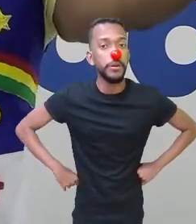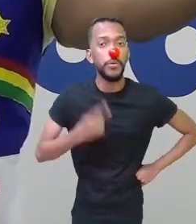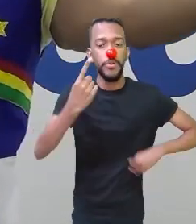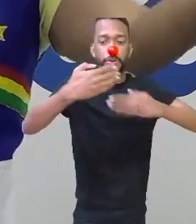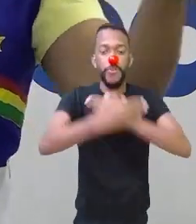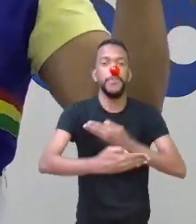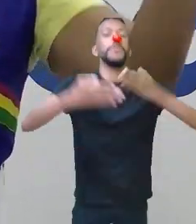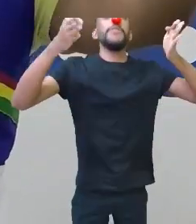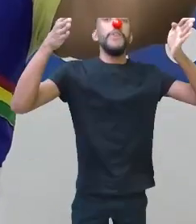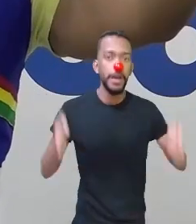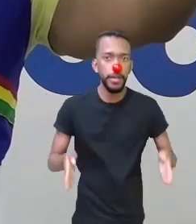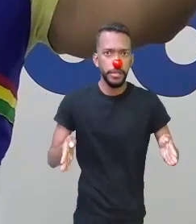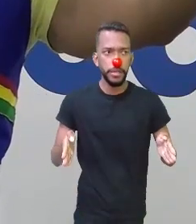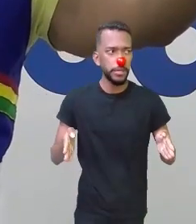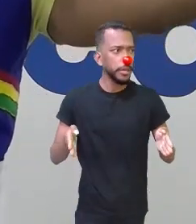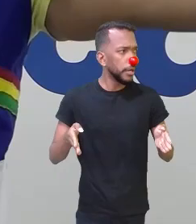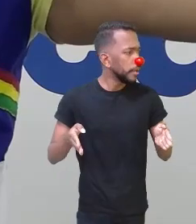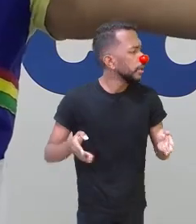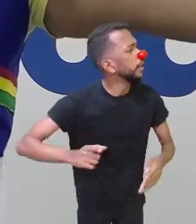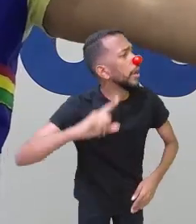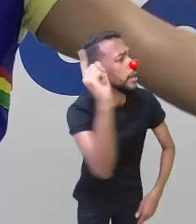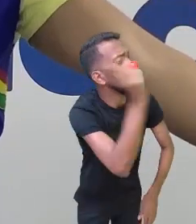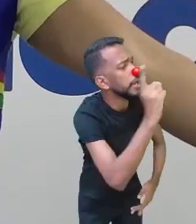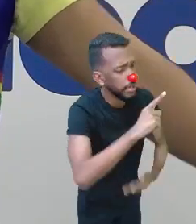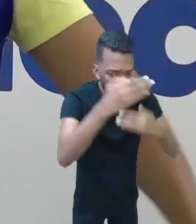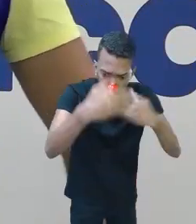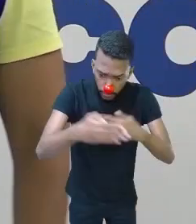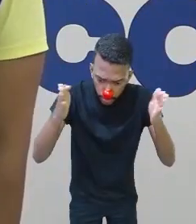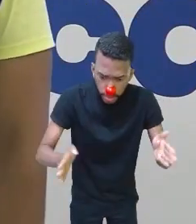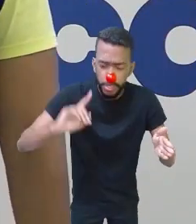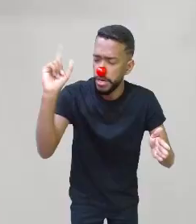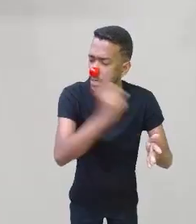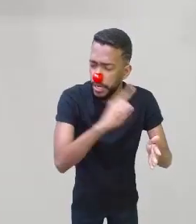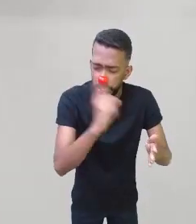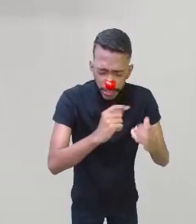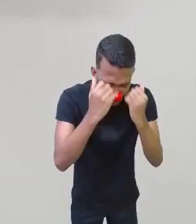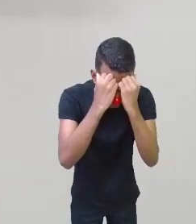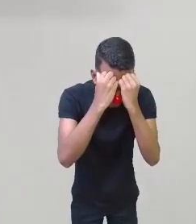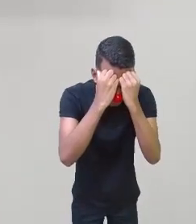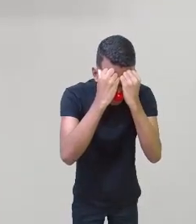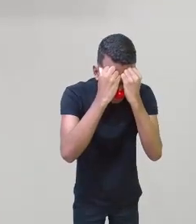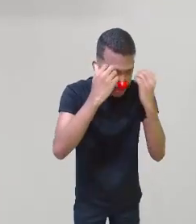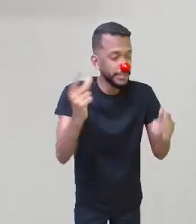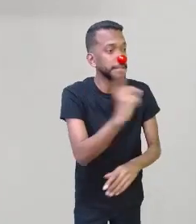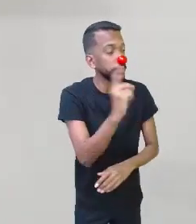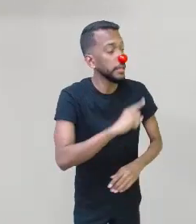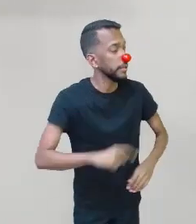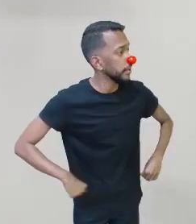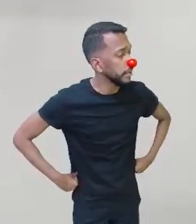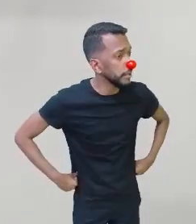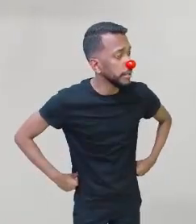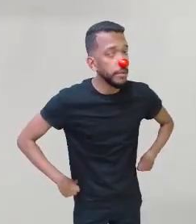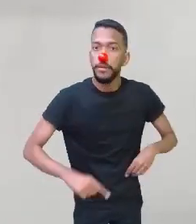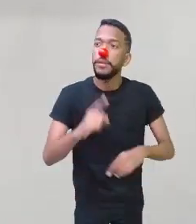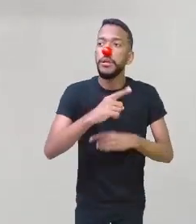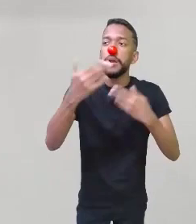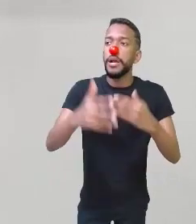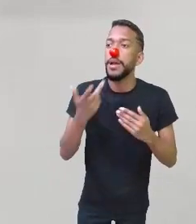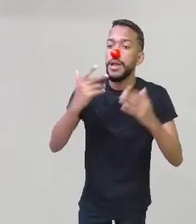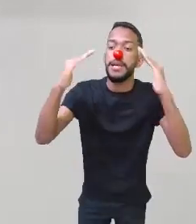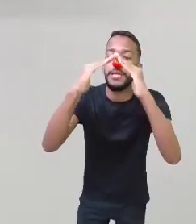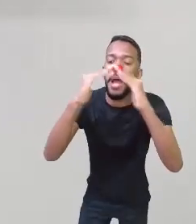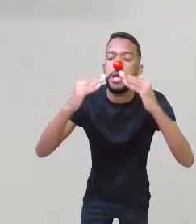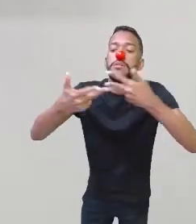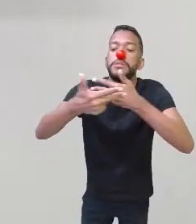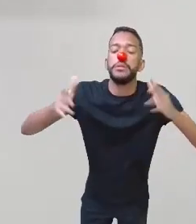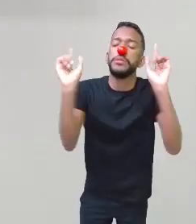quarto! Dá, matraqueado. Não dá. Tá demais você. Não é pra fazer uma